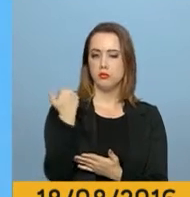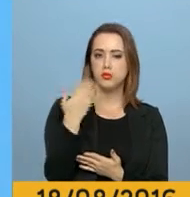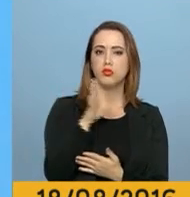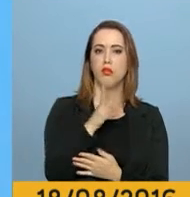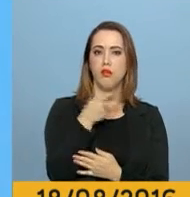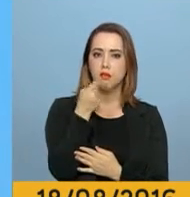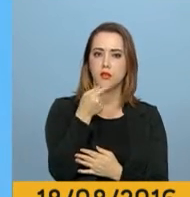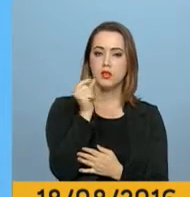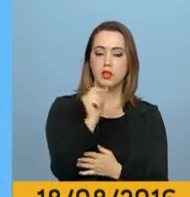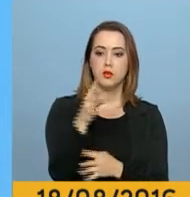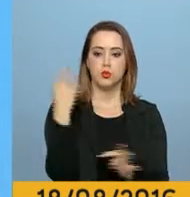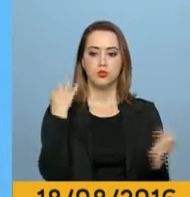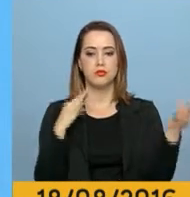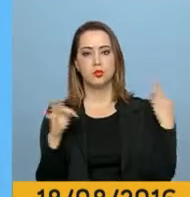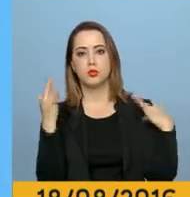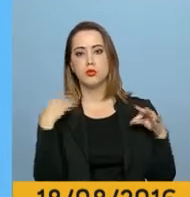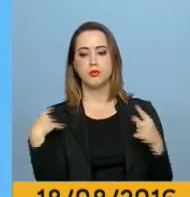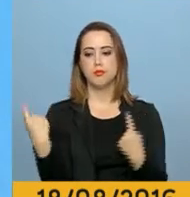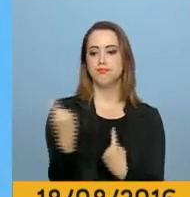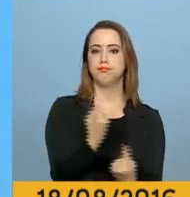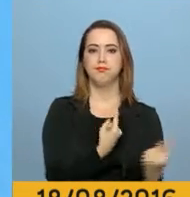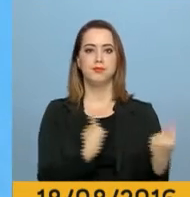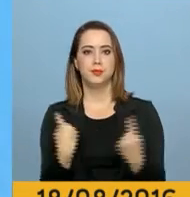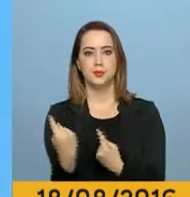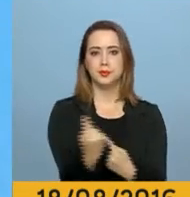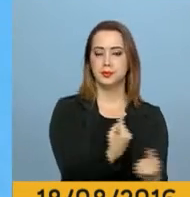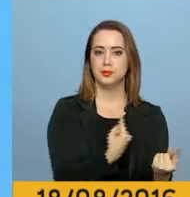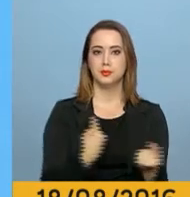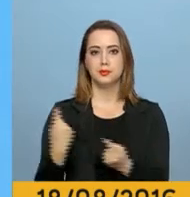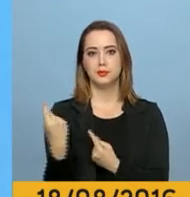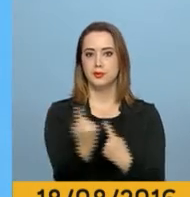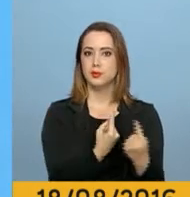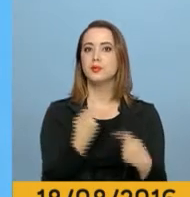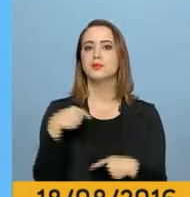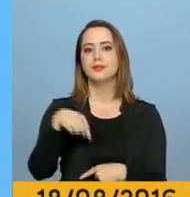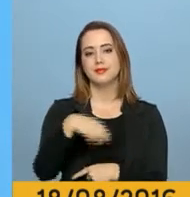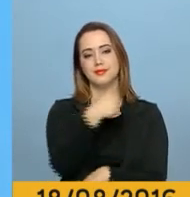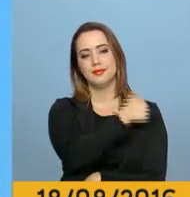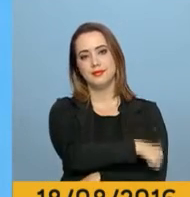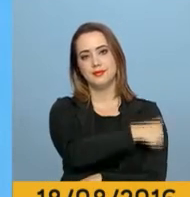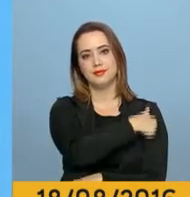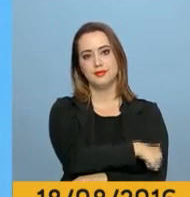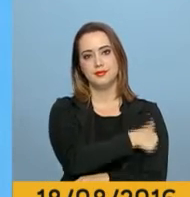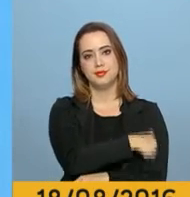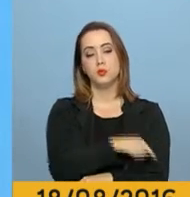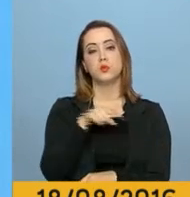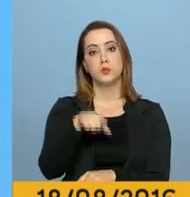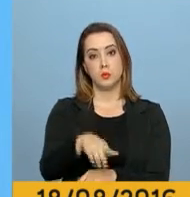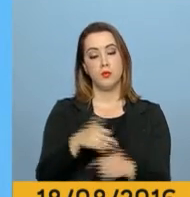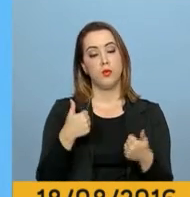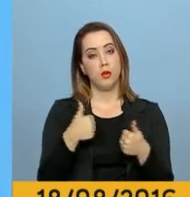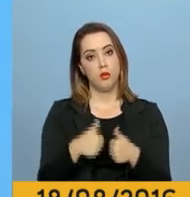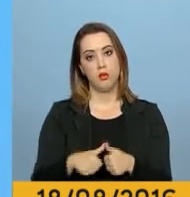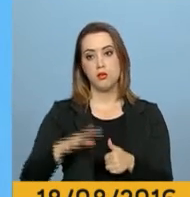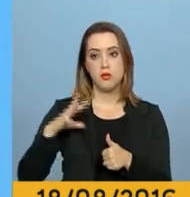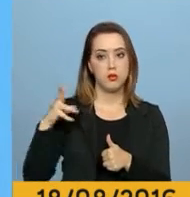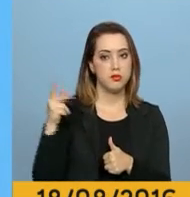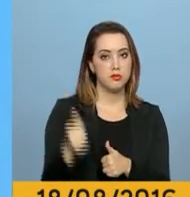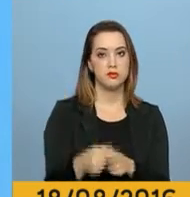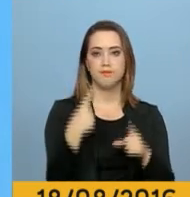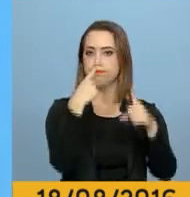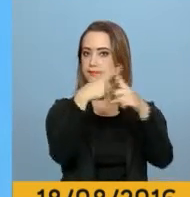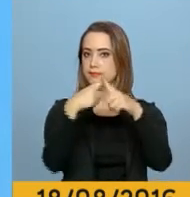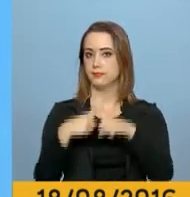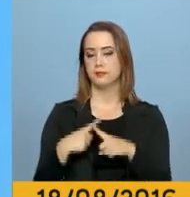turistas que andam tranquilamente pelas ruas do rio de janeiro e participam ativamente de todos os